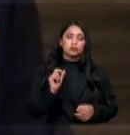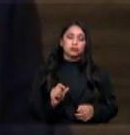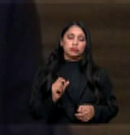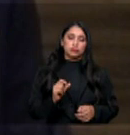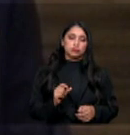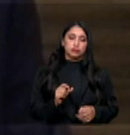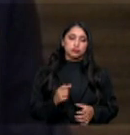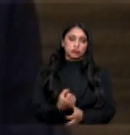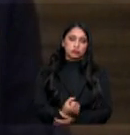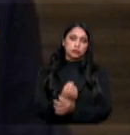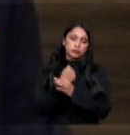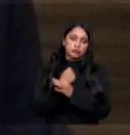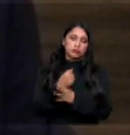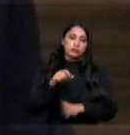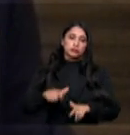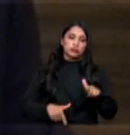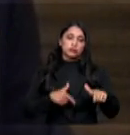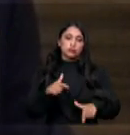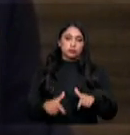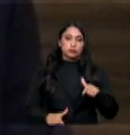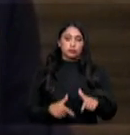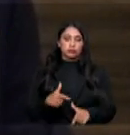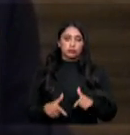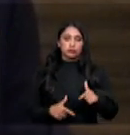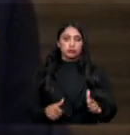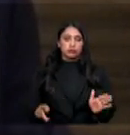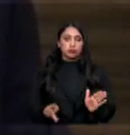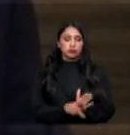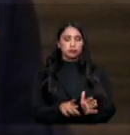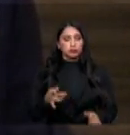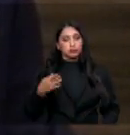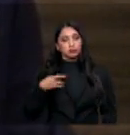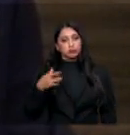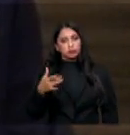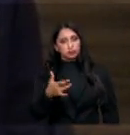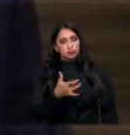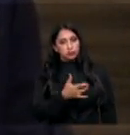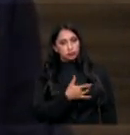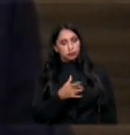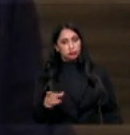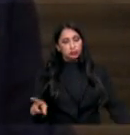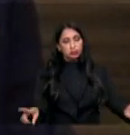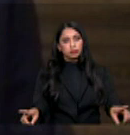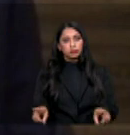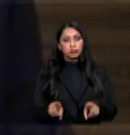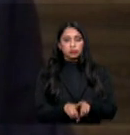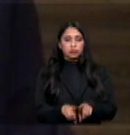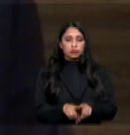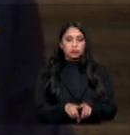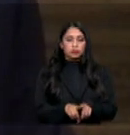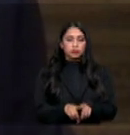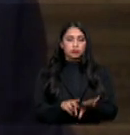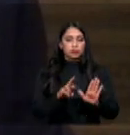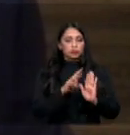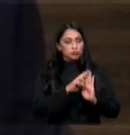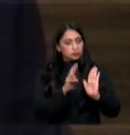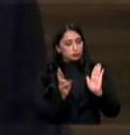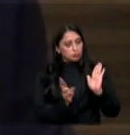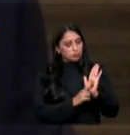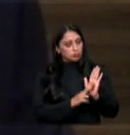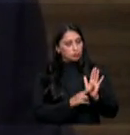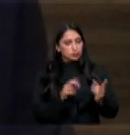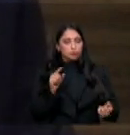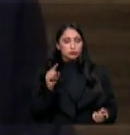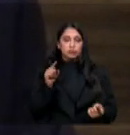a segurança no trabalho e a sua própria saúde, bem como existem regras e